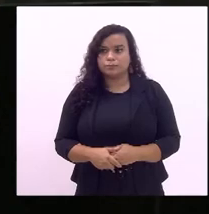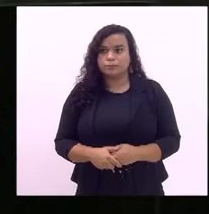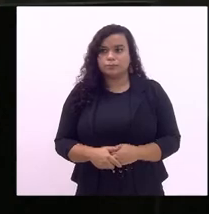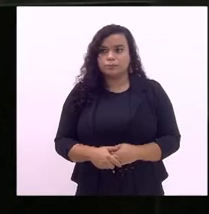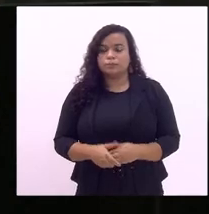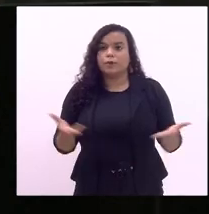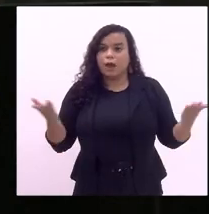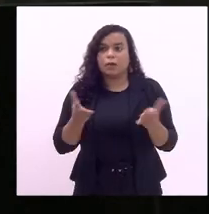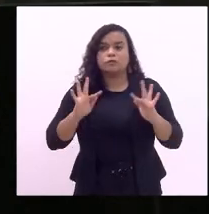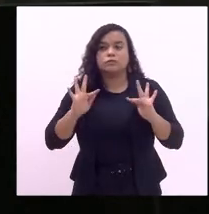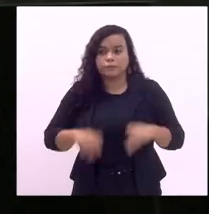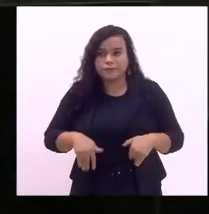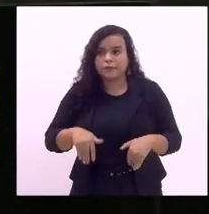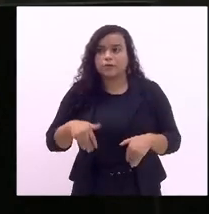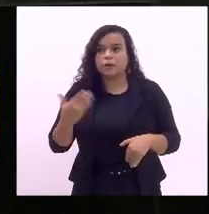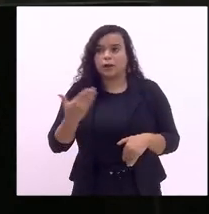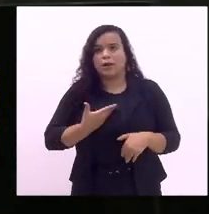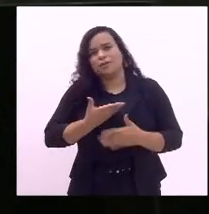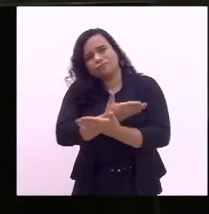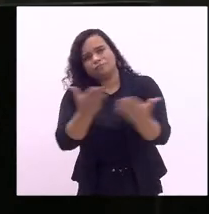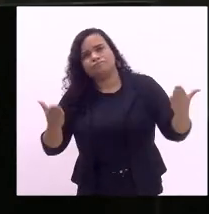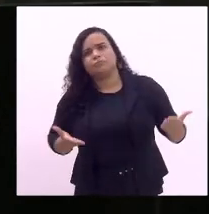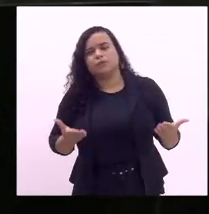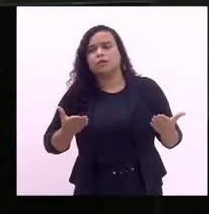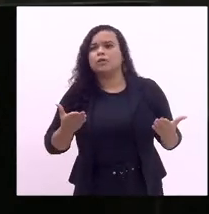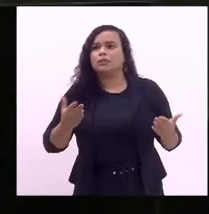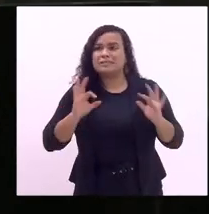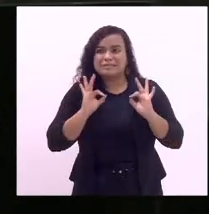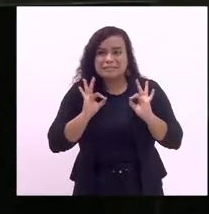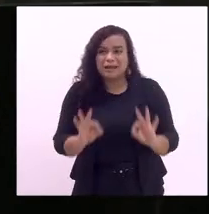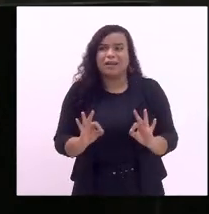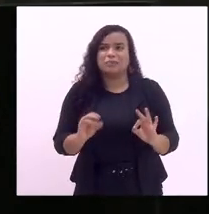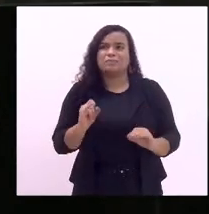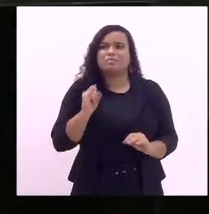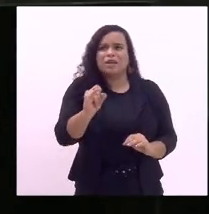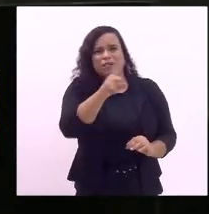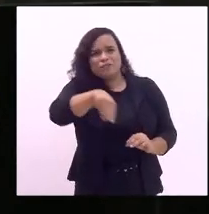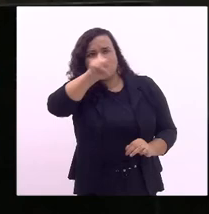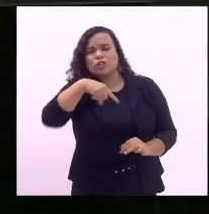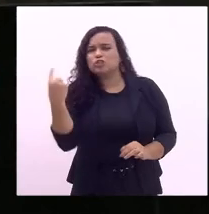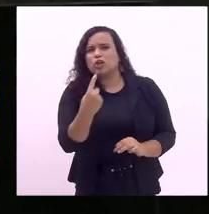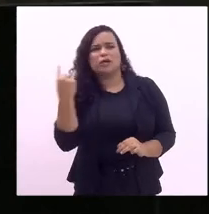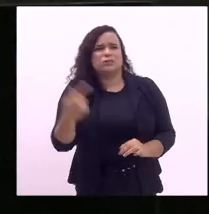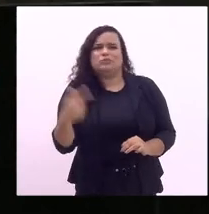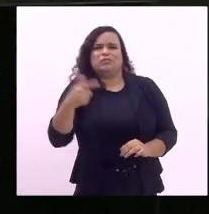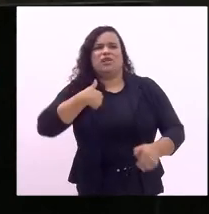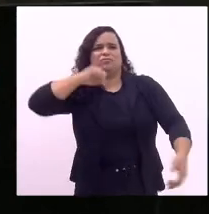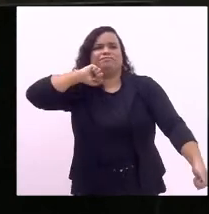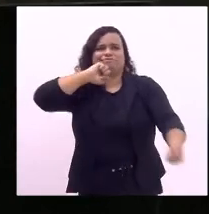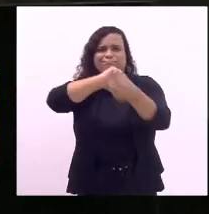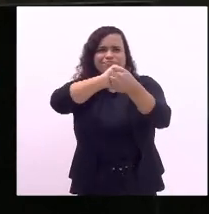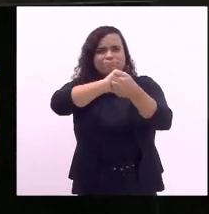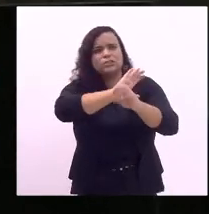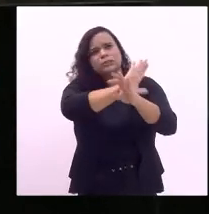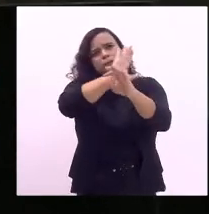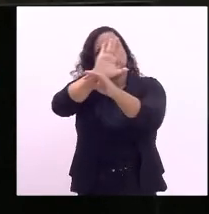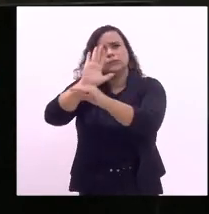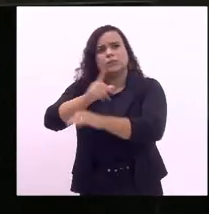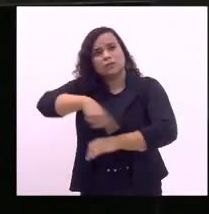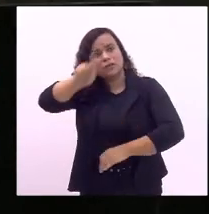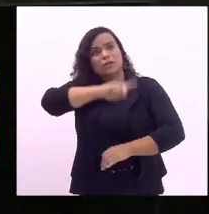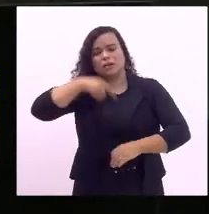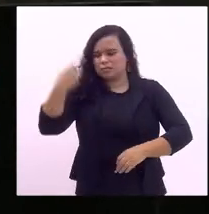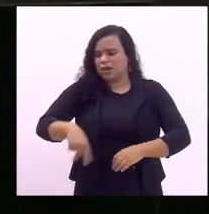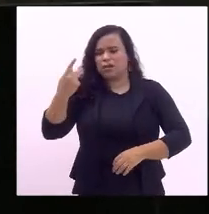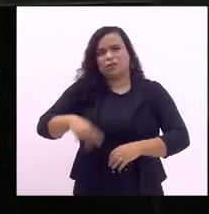E para finalizar, meus amigos, vocês podem ter certeza que vocês não estão sozinhos, que vocês têm